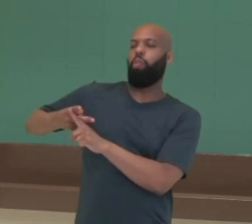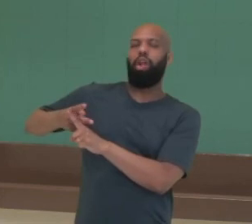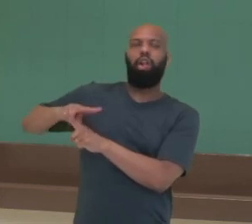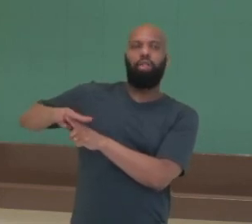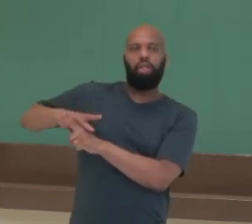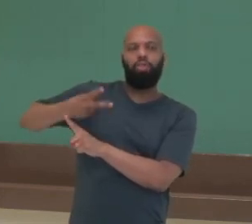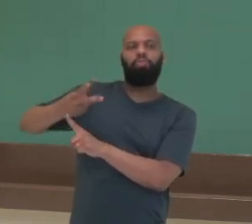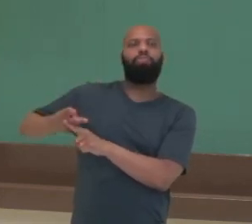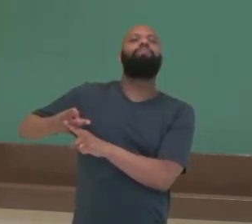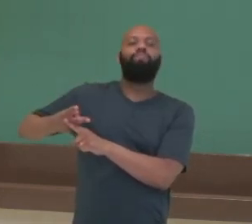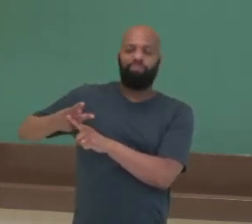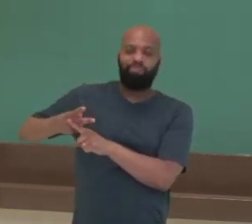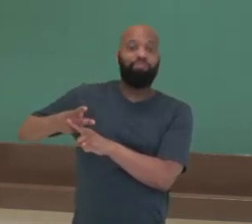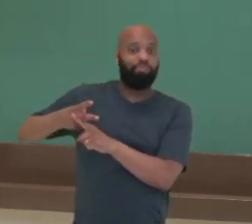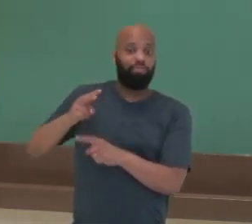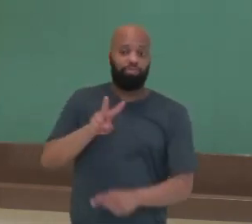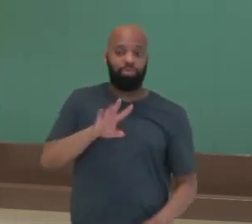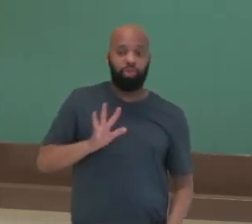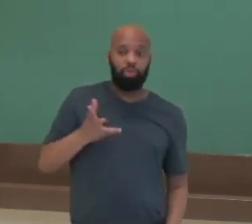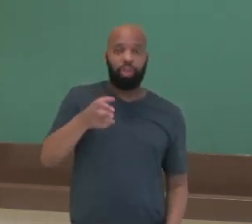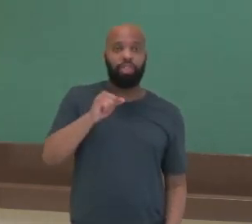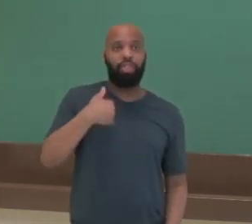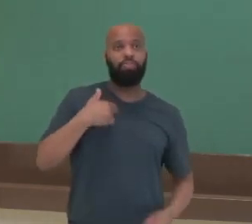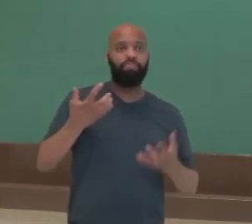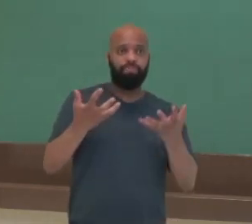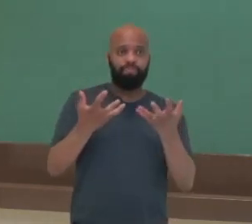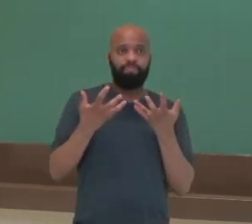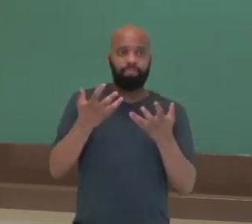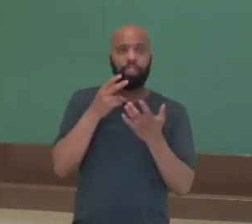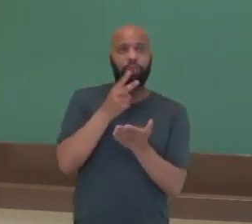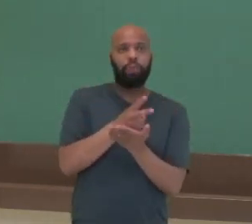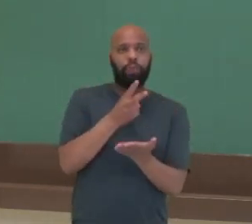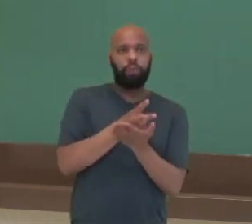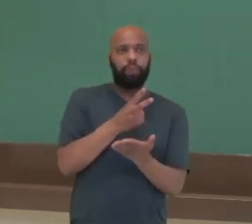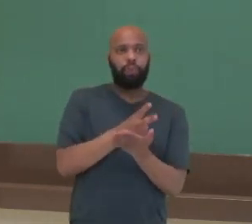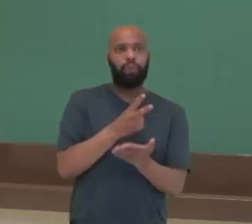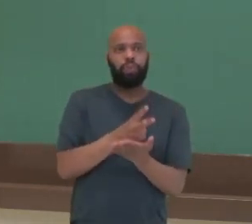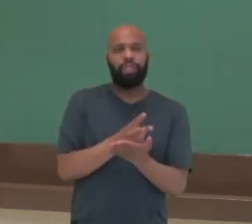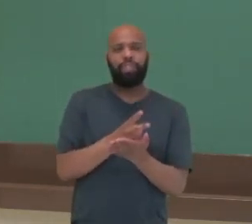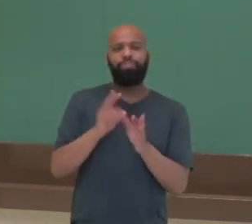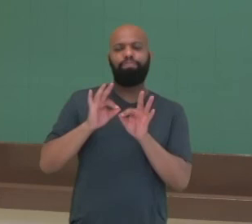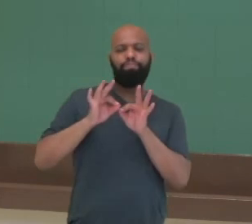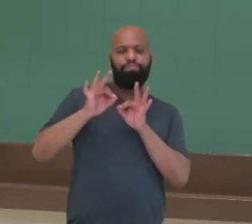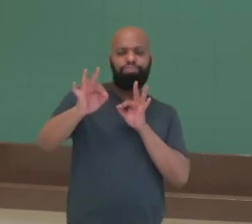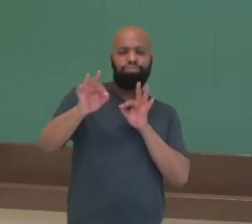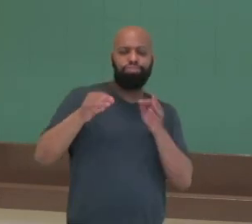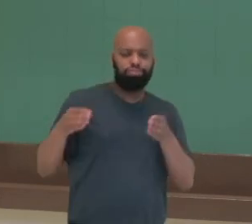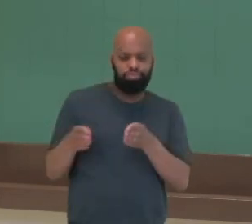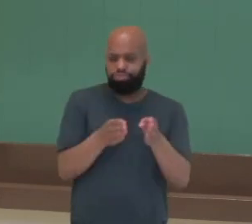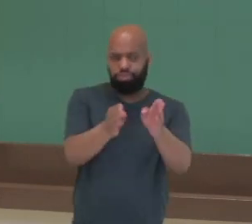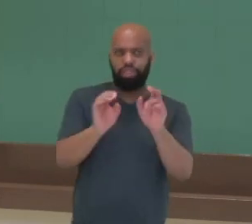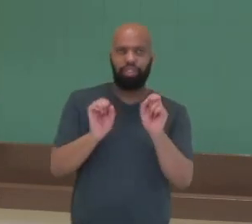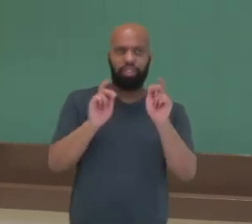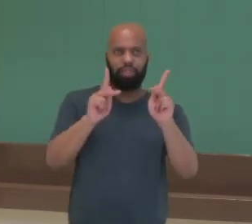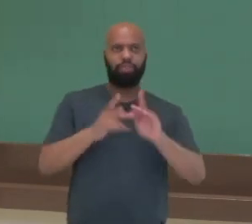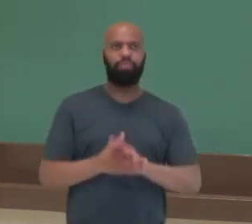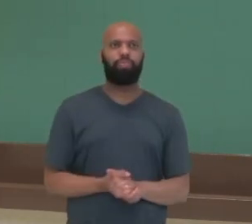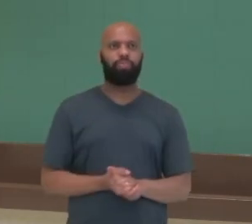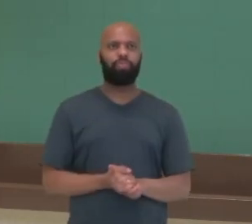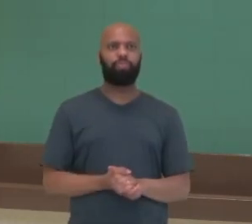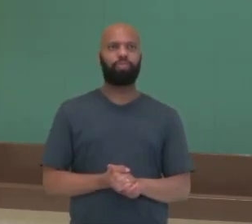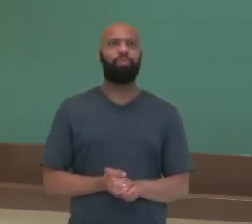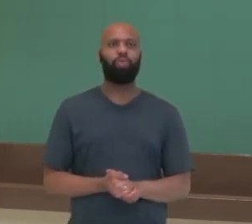essa velocidade se eu quiser manter, né, a mesma distância. Tudo bem?